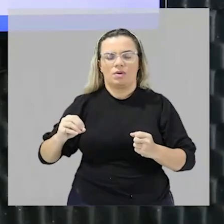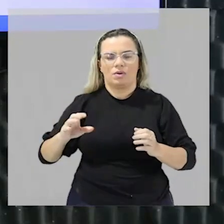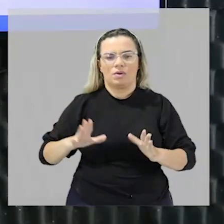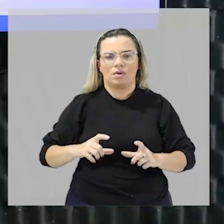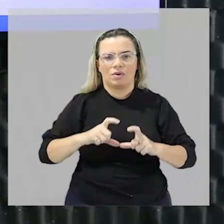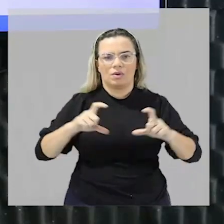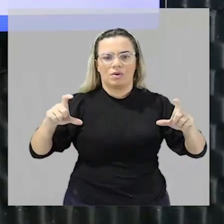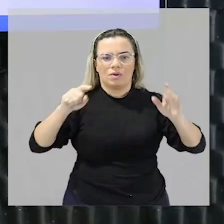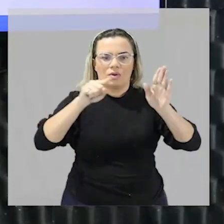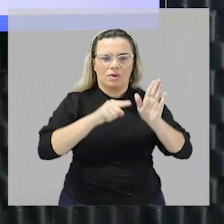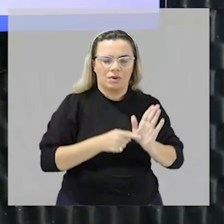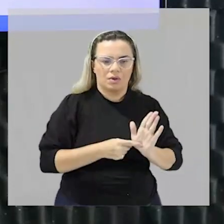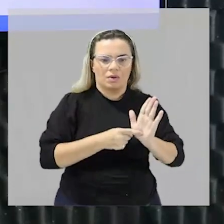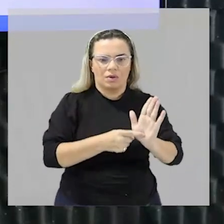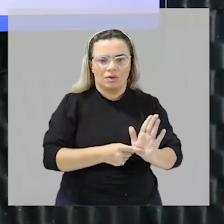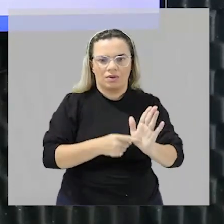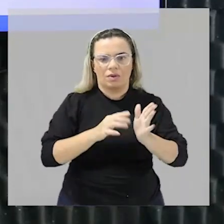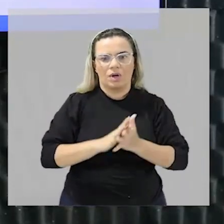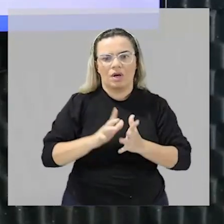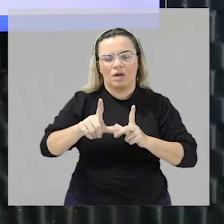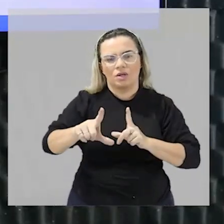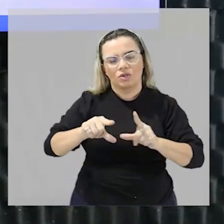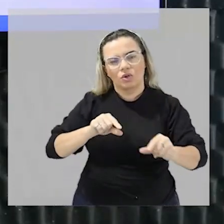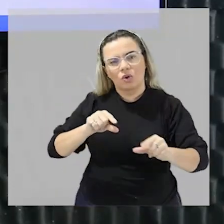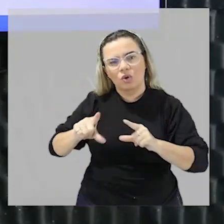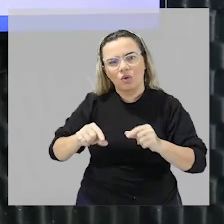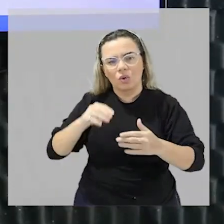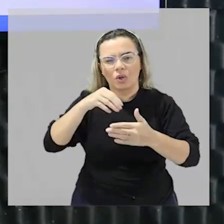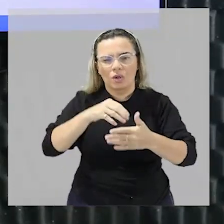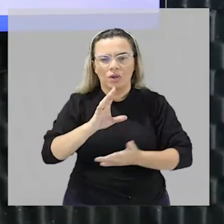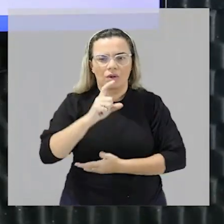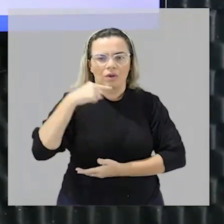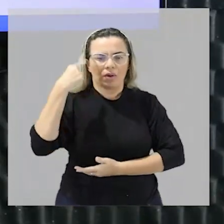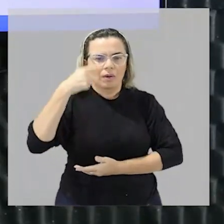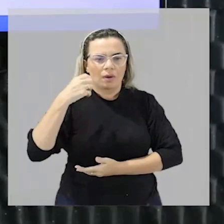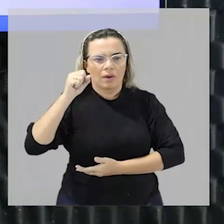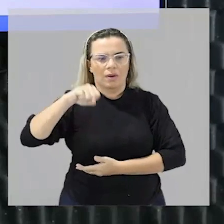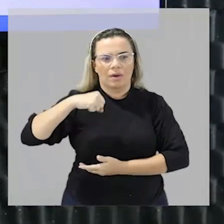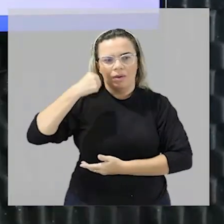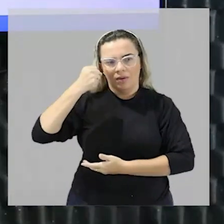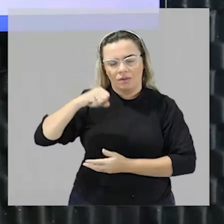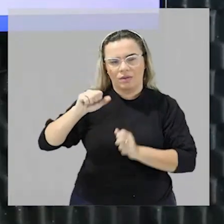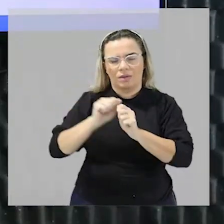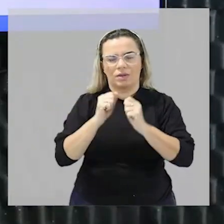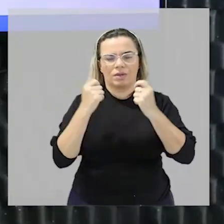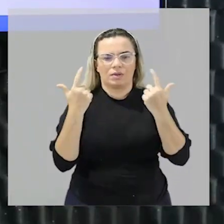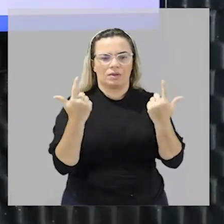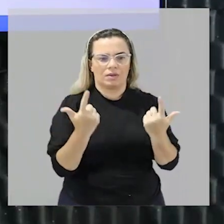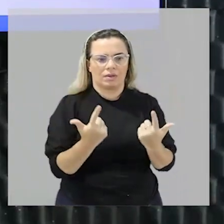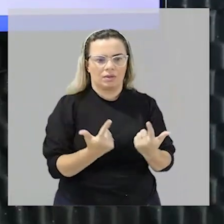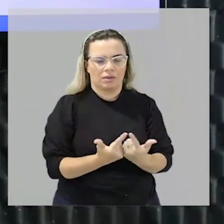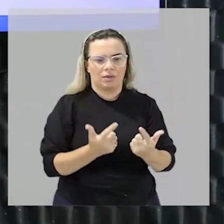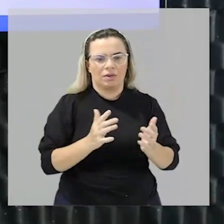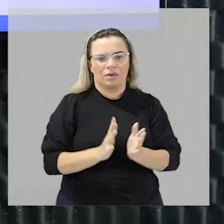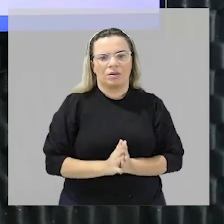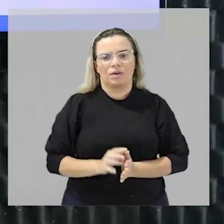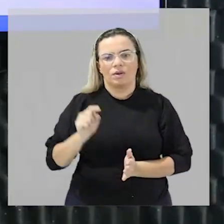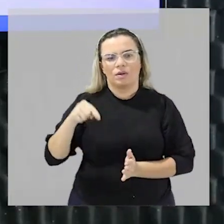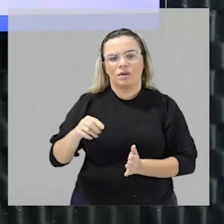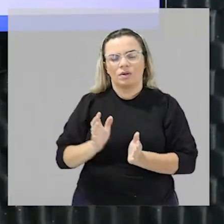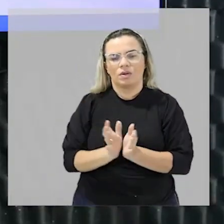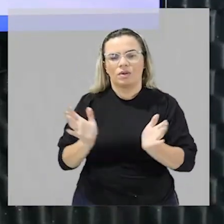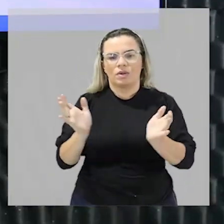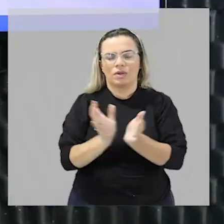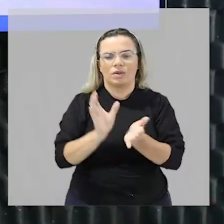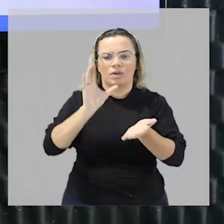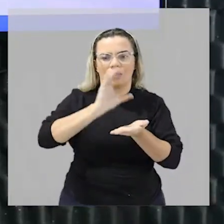o seguinte: as nomeações dos deputados e senadores para a Assembleia Geral